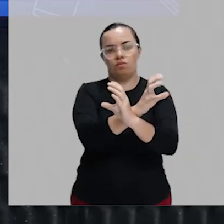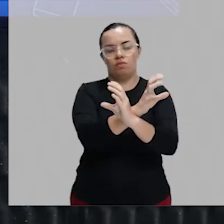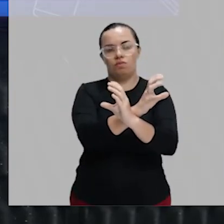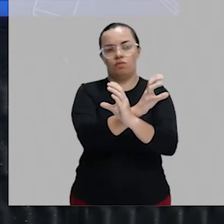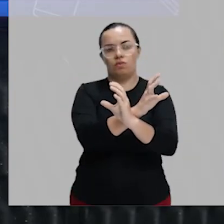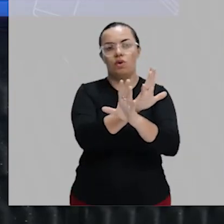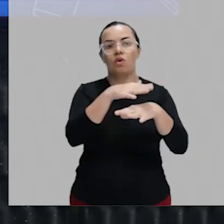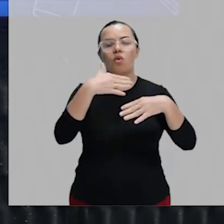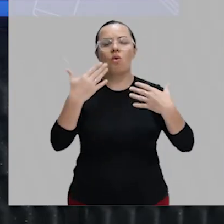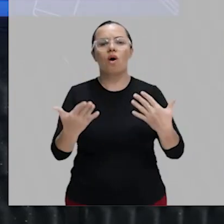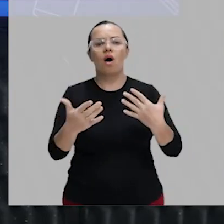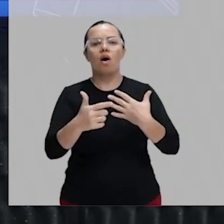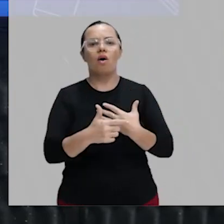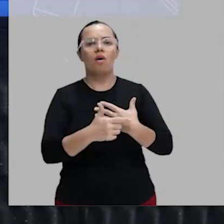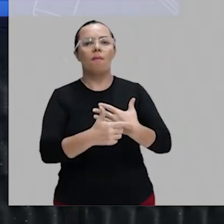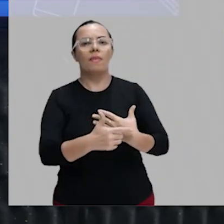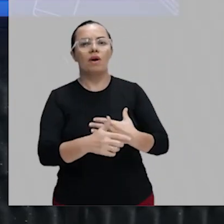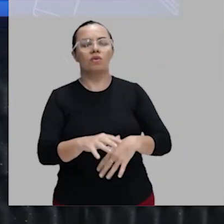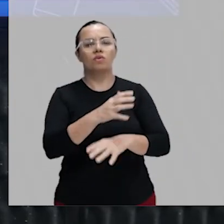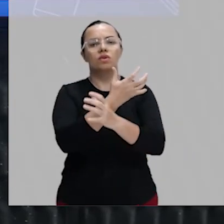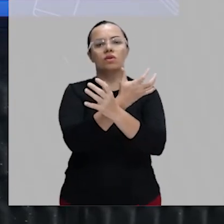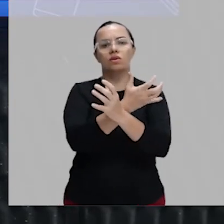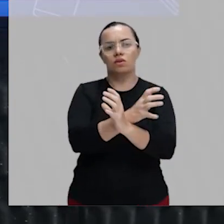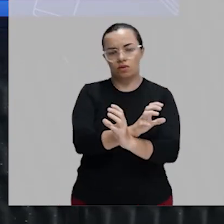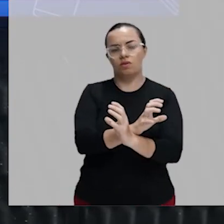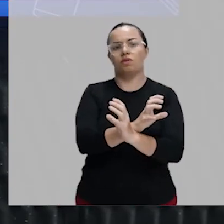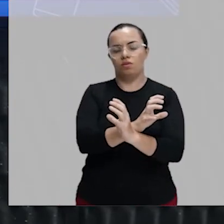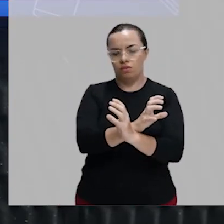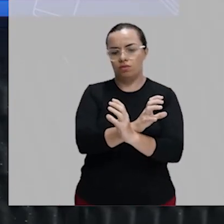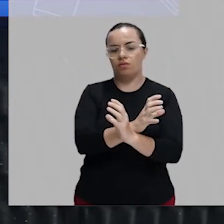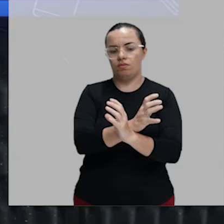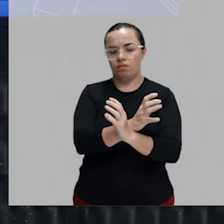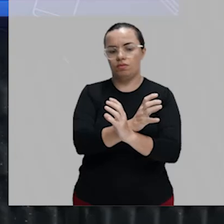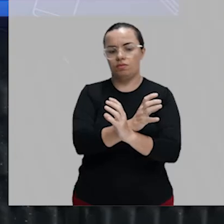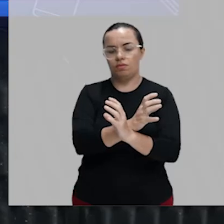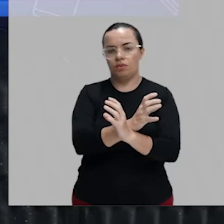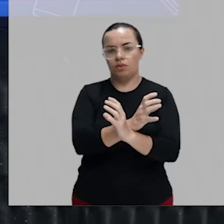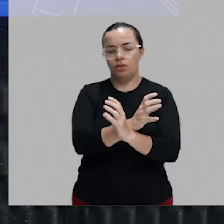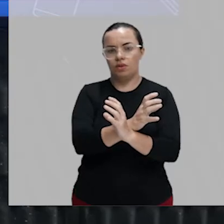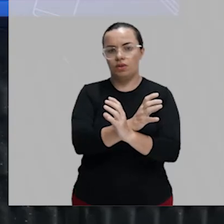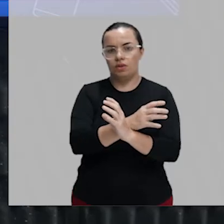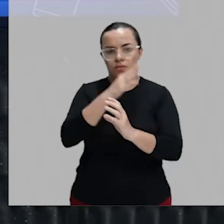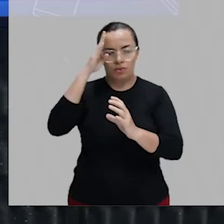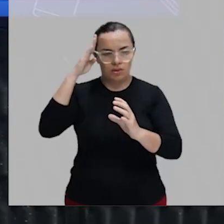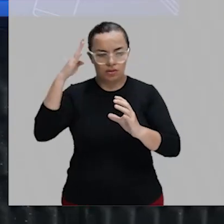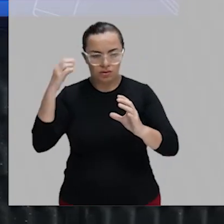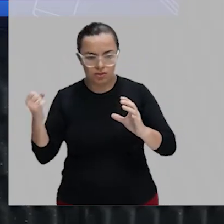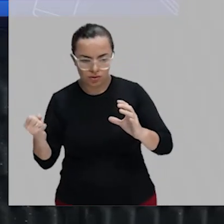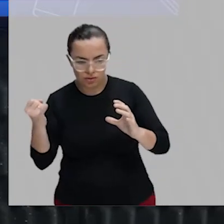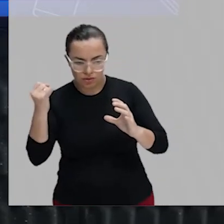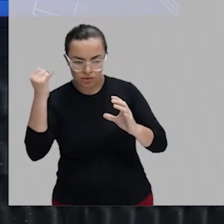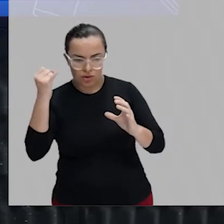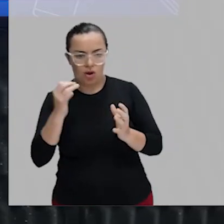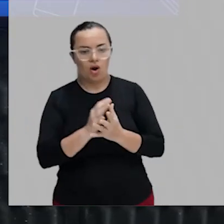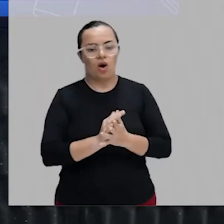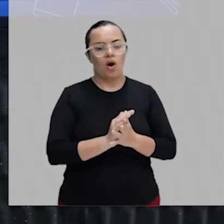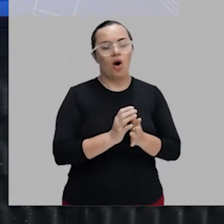função? Quais são as funções do citoesqueleto? Ele vai definir a forma e organiza a estrutura interna da